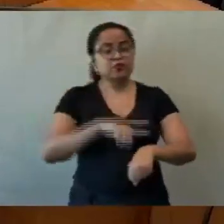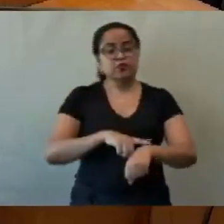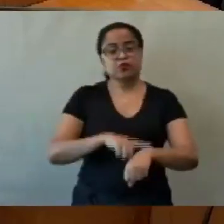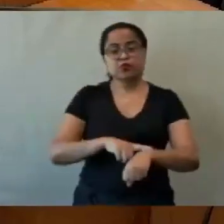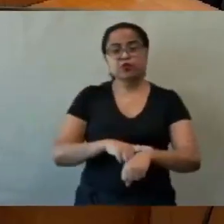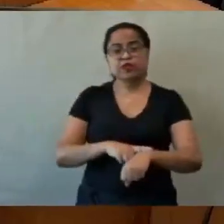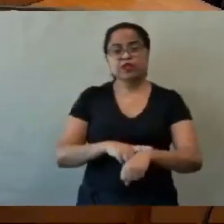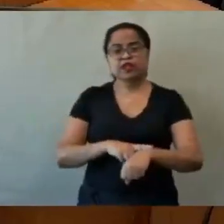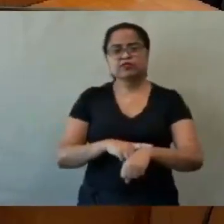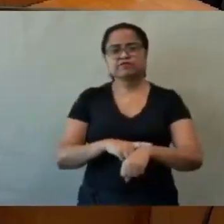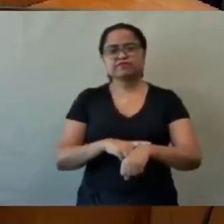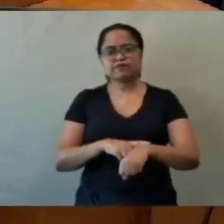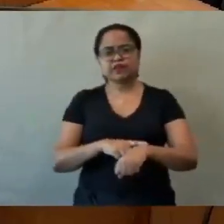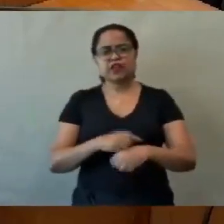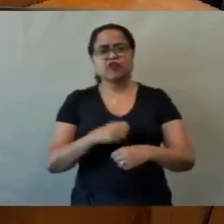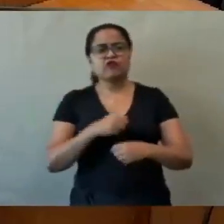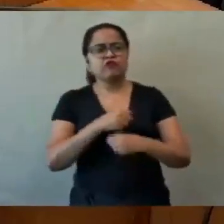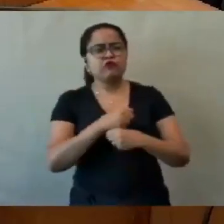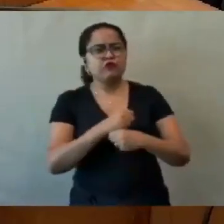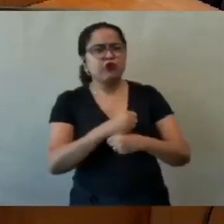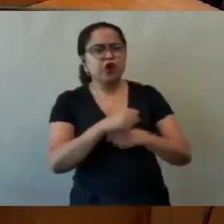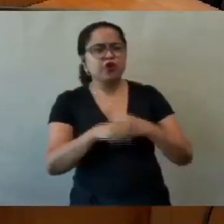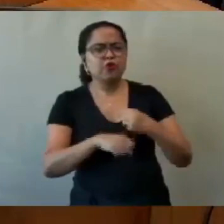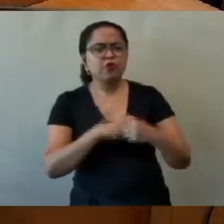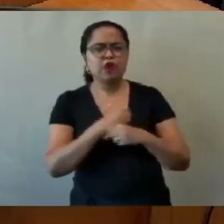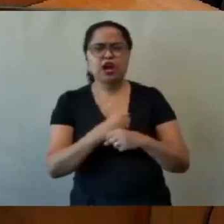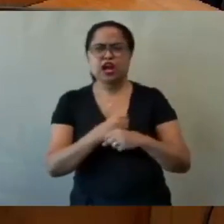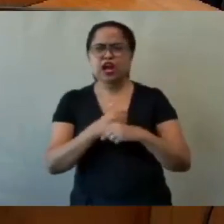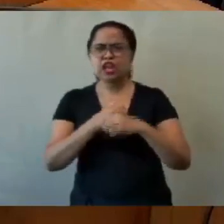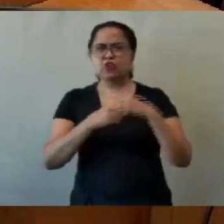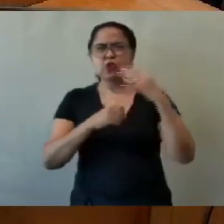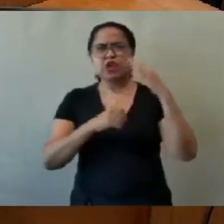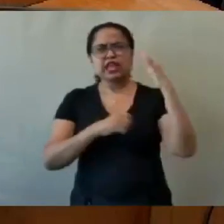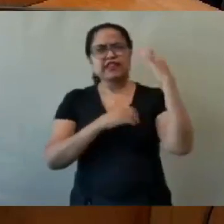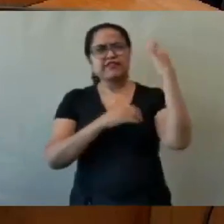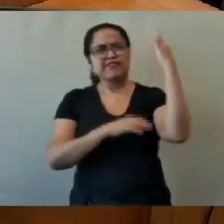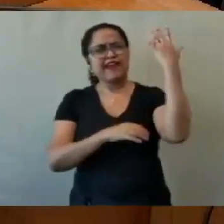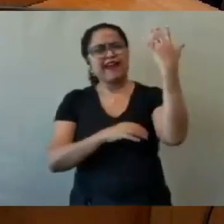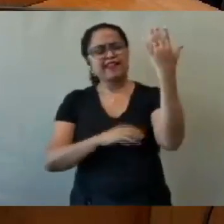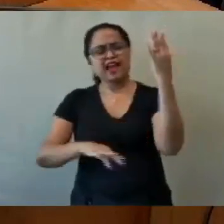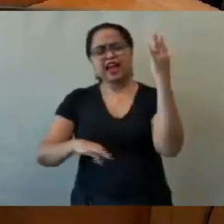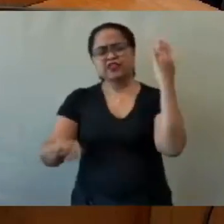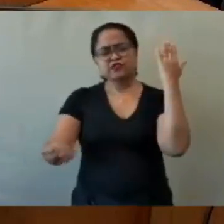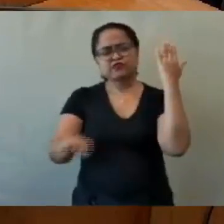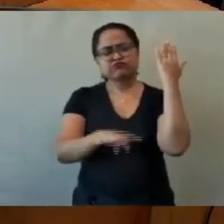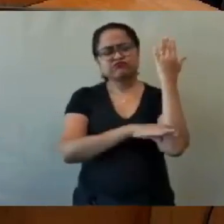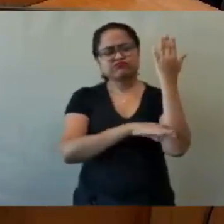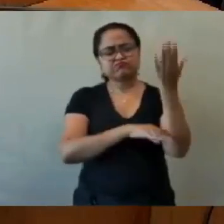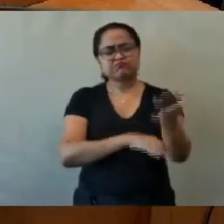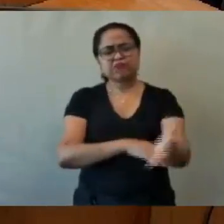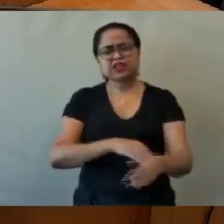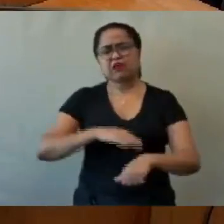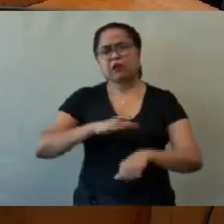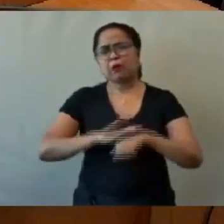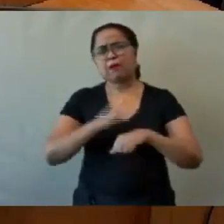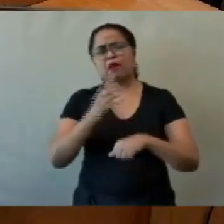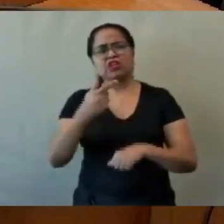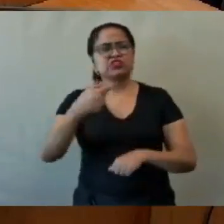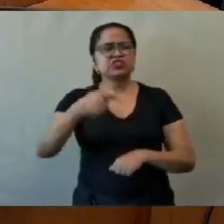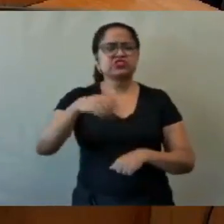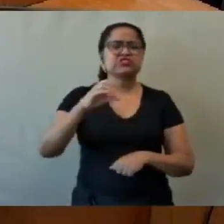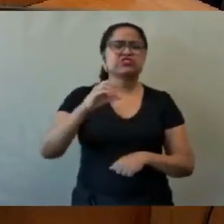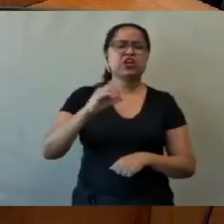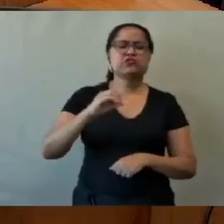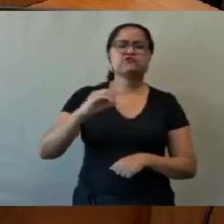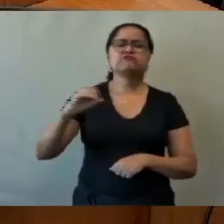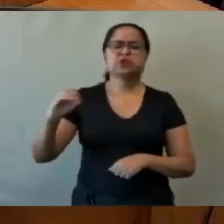de muito corte de árvores, mais de 7 mil árvores foram suprimidas, a capital que mais aqueceu entre as capitais